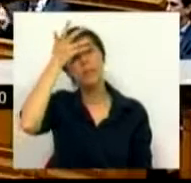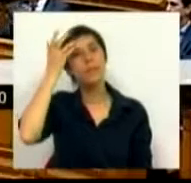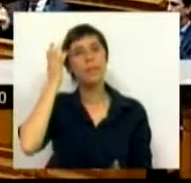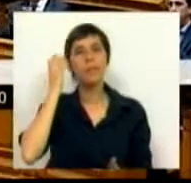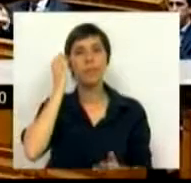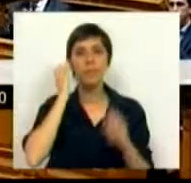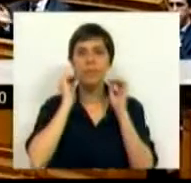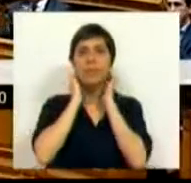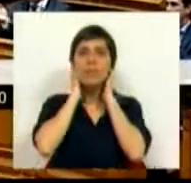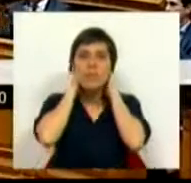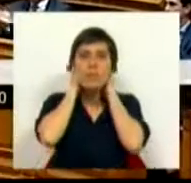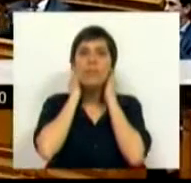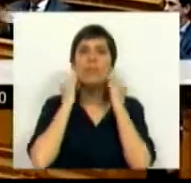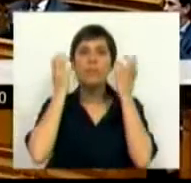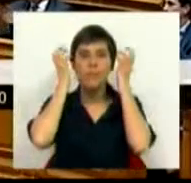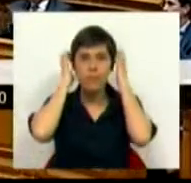Obrigado.